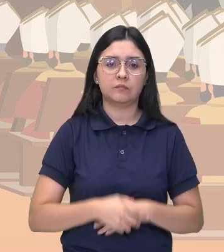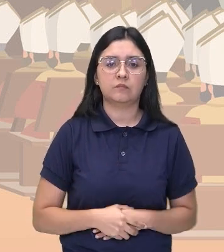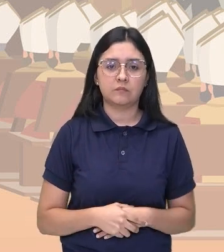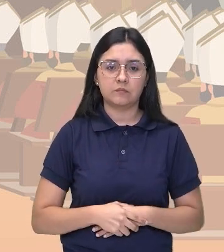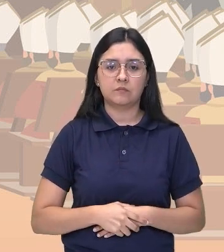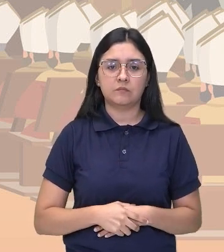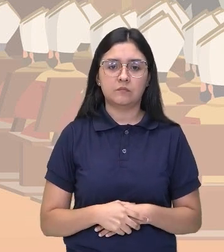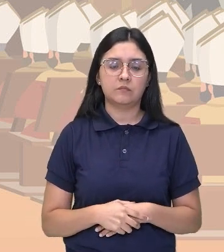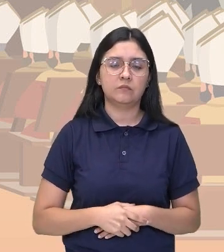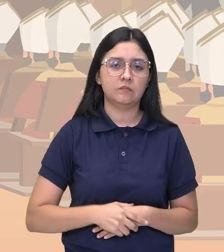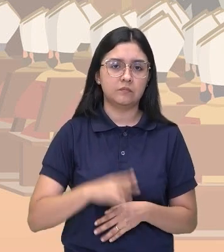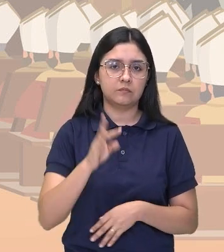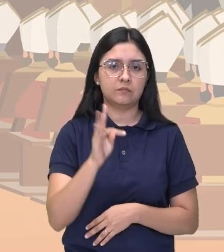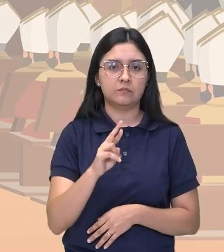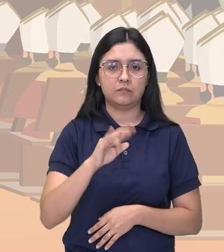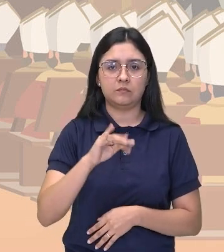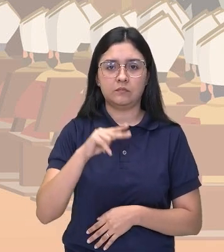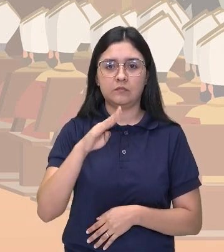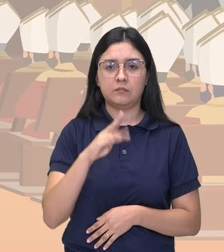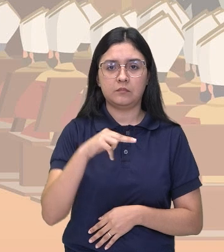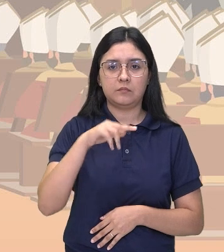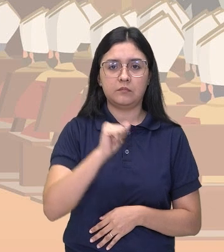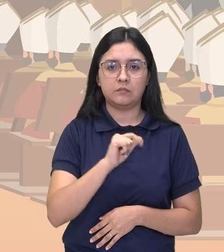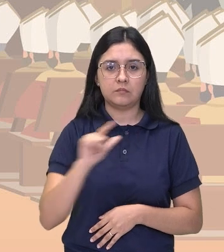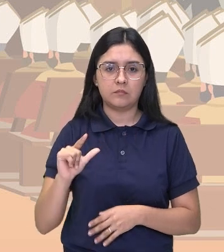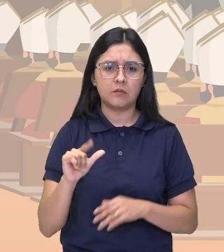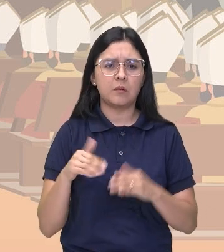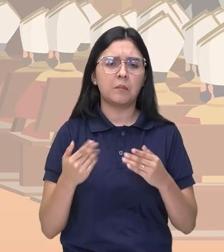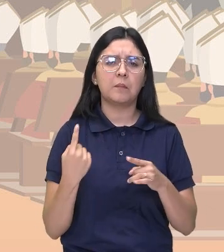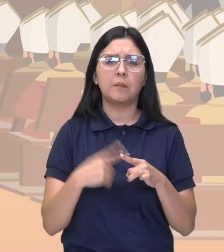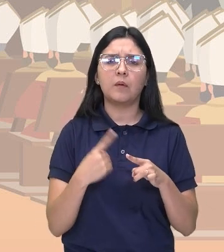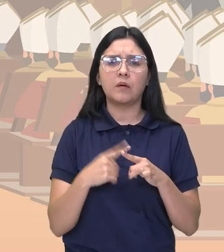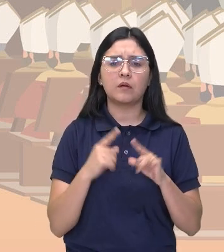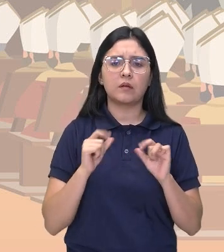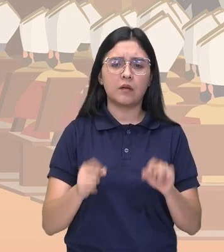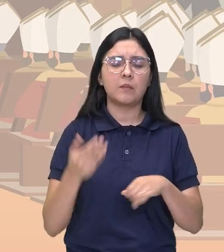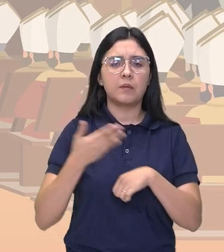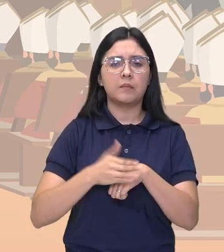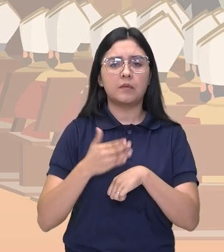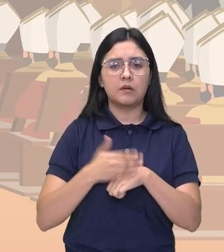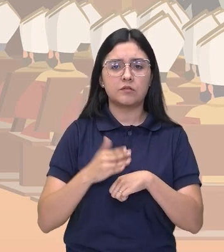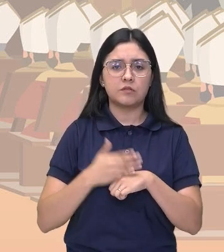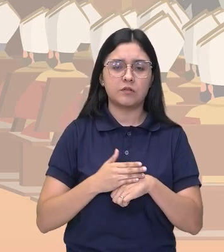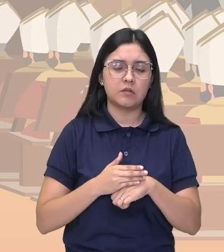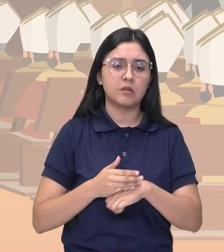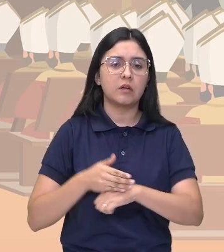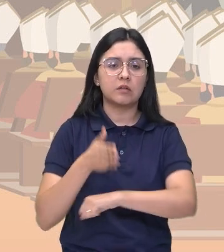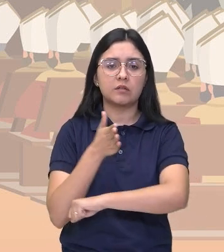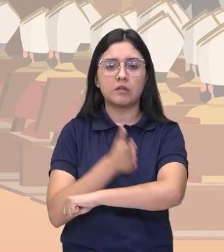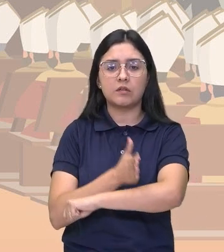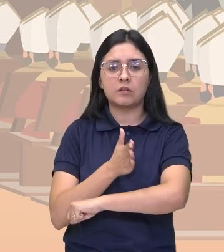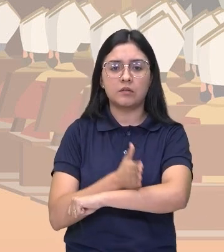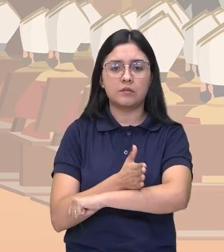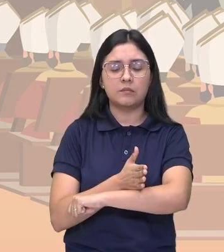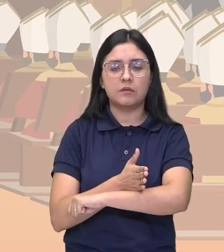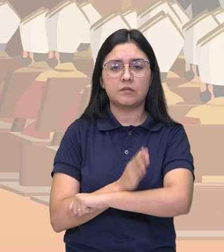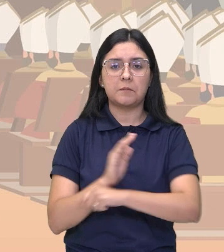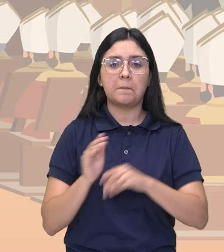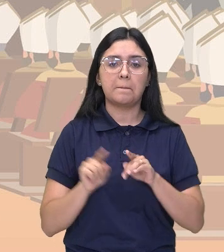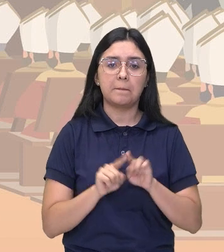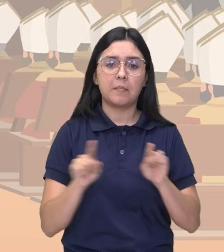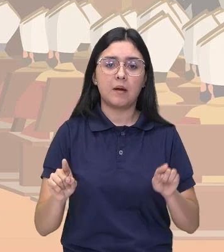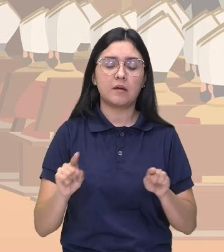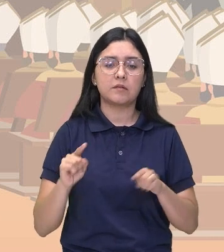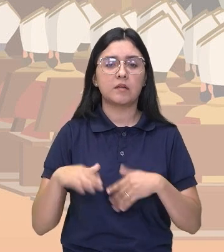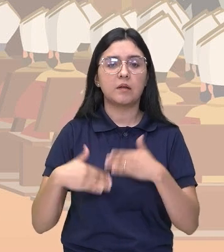do Santo Ofício. Por que a retomada? Porque já era uma prática comum na Idade Média, mas a partir de então ela começou